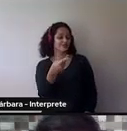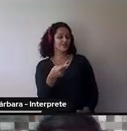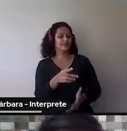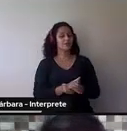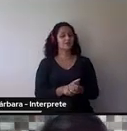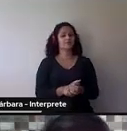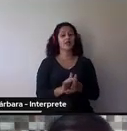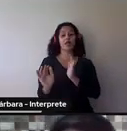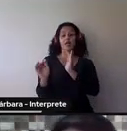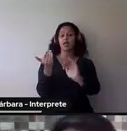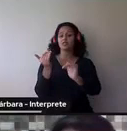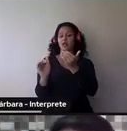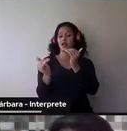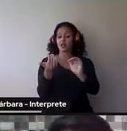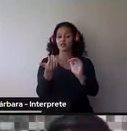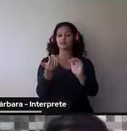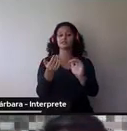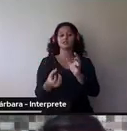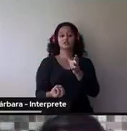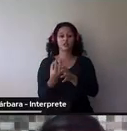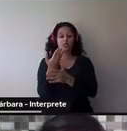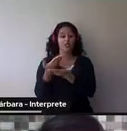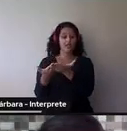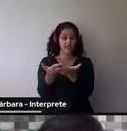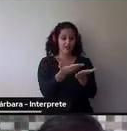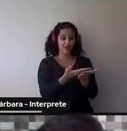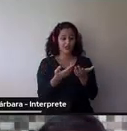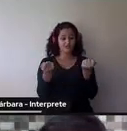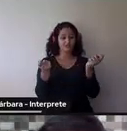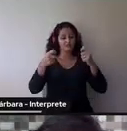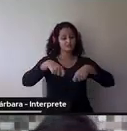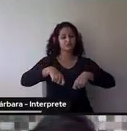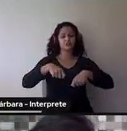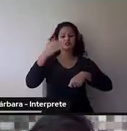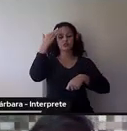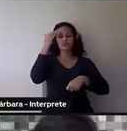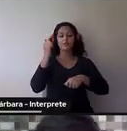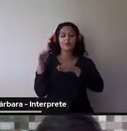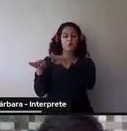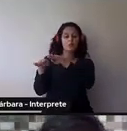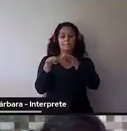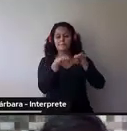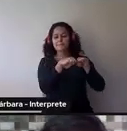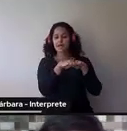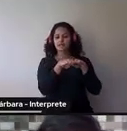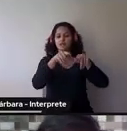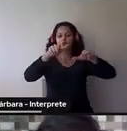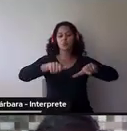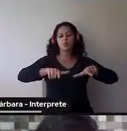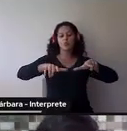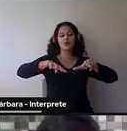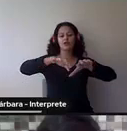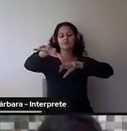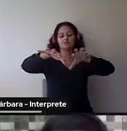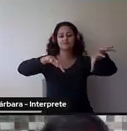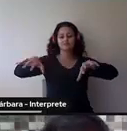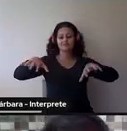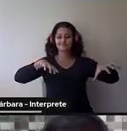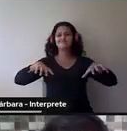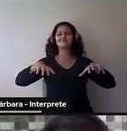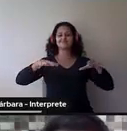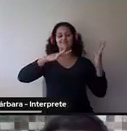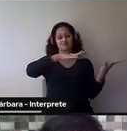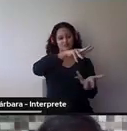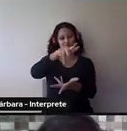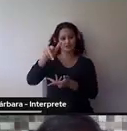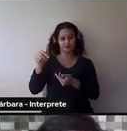análises ecológicas que permitem aferir os padrões biogeográficos. Então, é importante que essas análises sejam feitas para que a